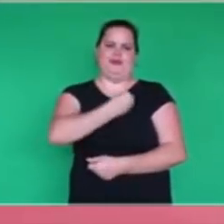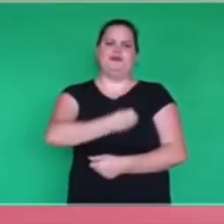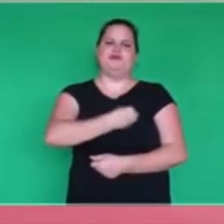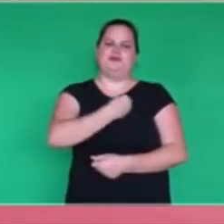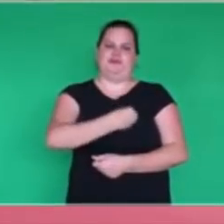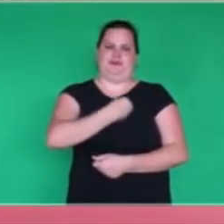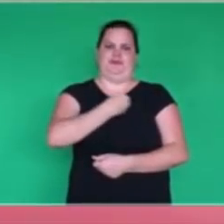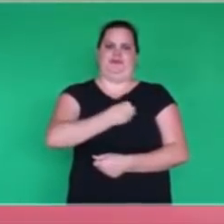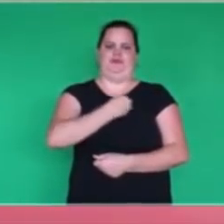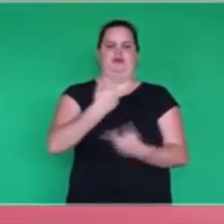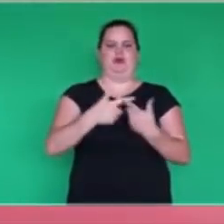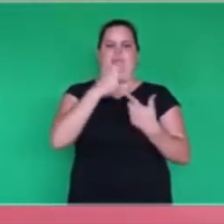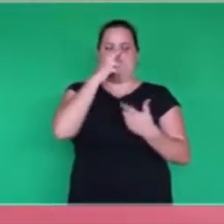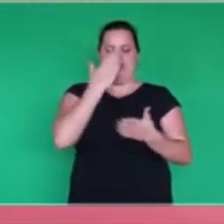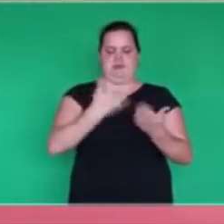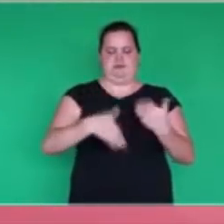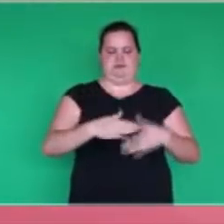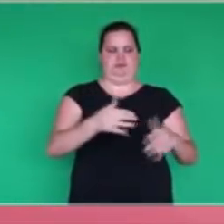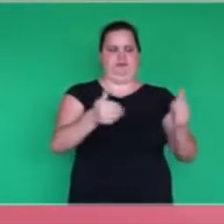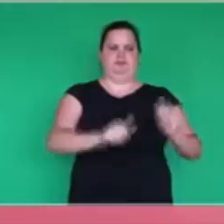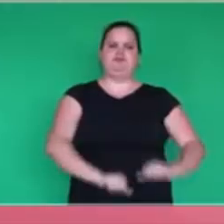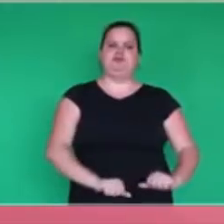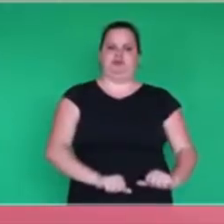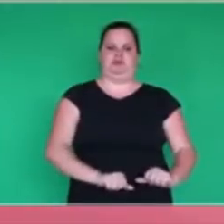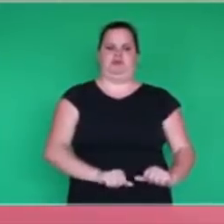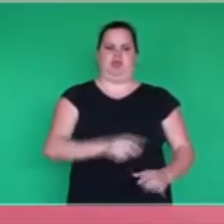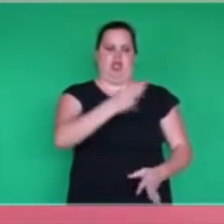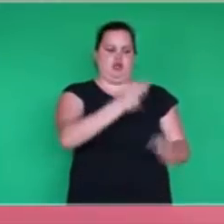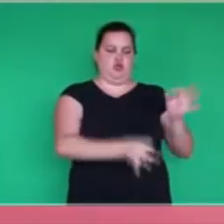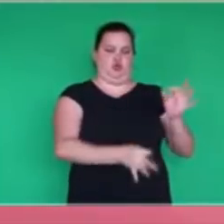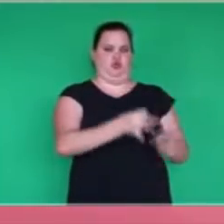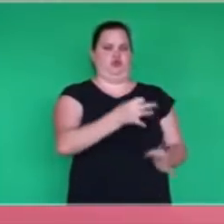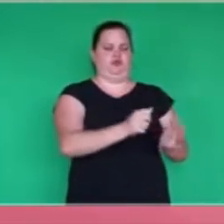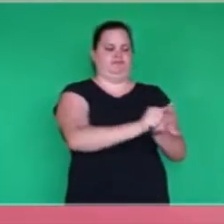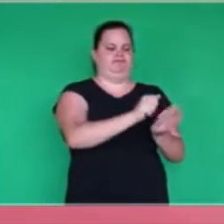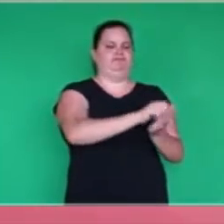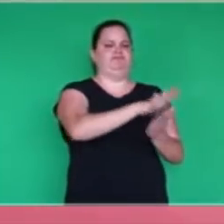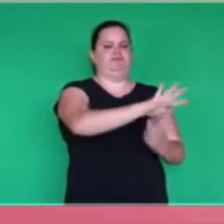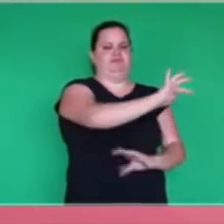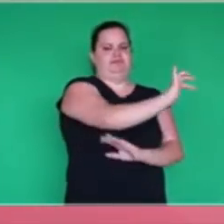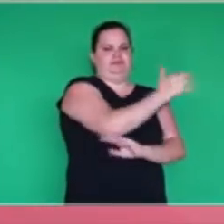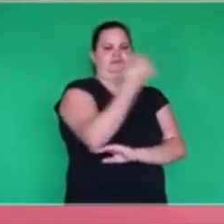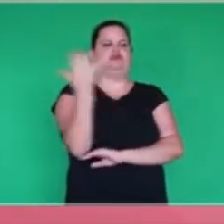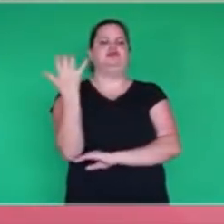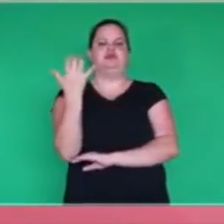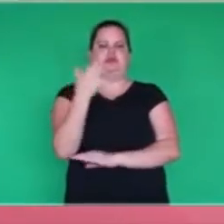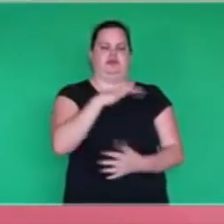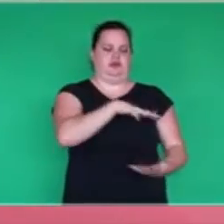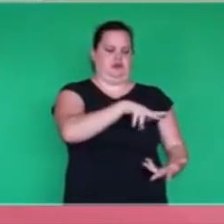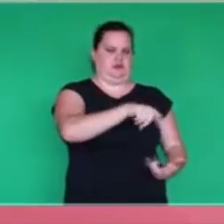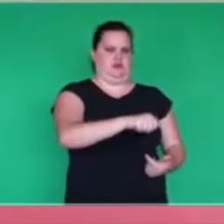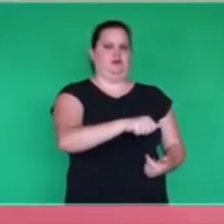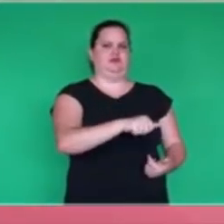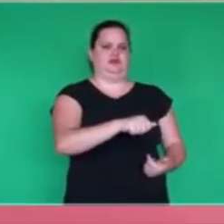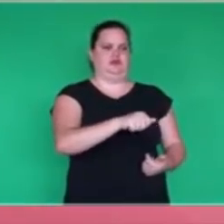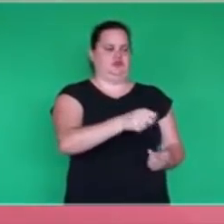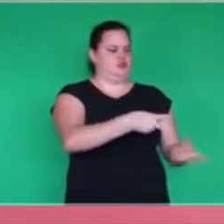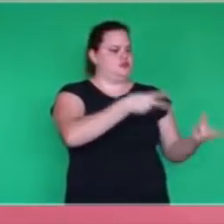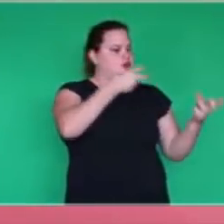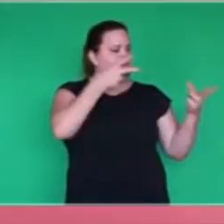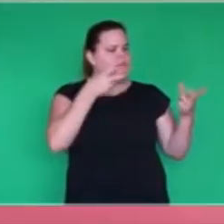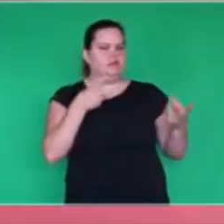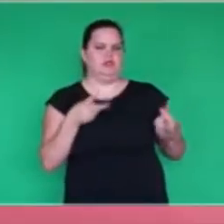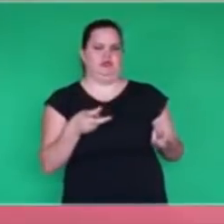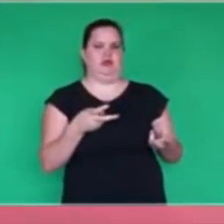seu envelhecimento. Então, juízos sobre o mundo físico, está aí,